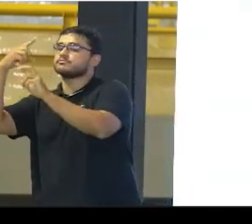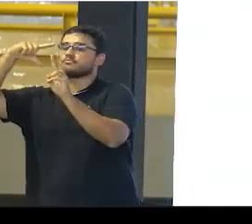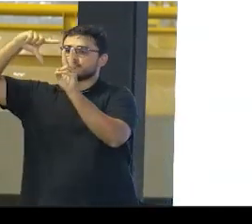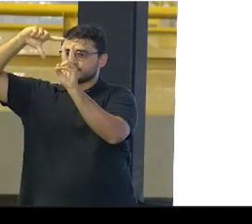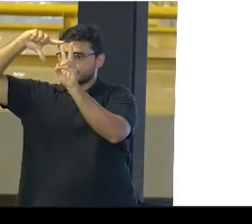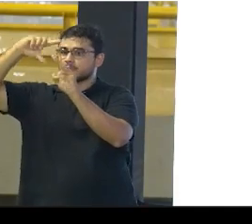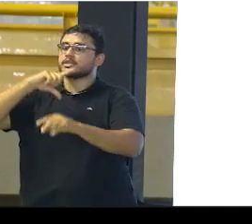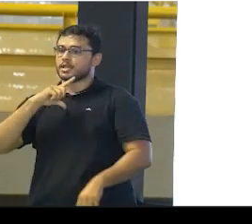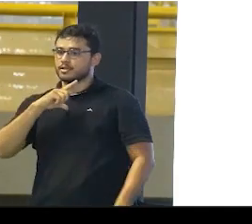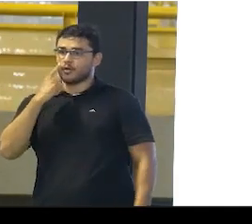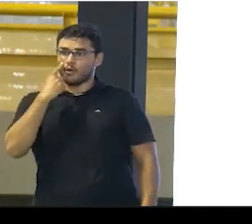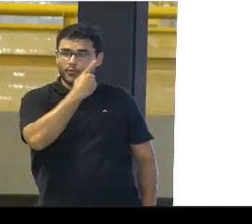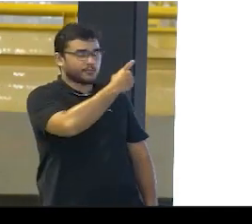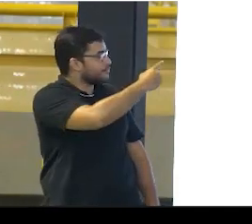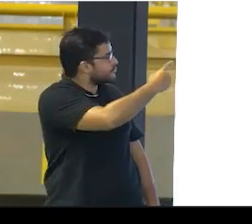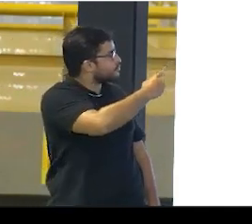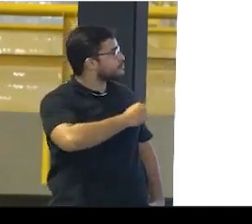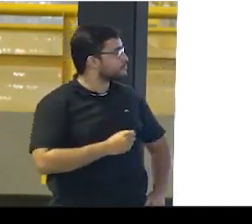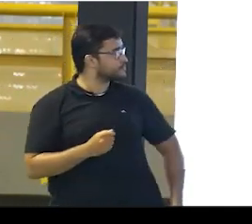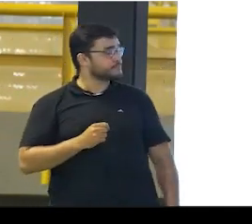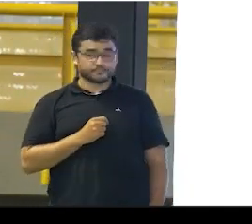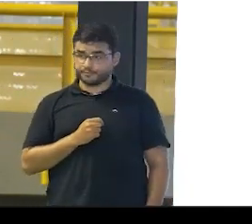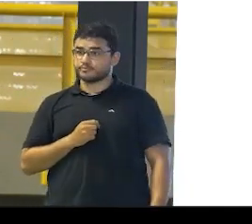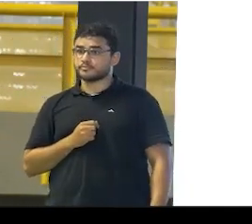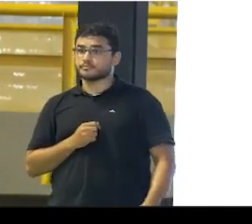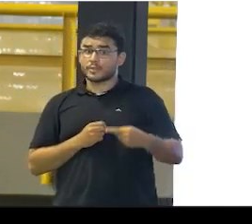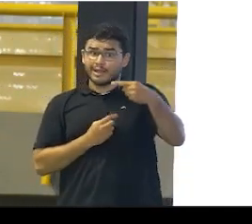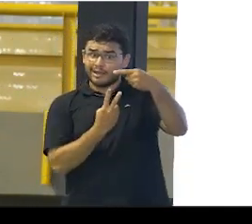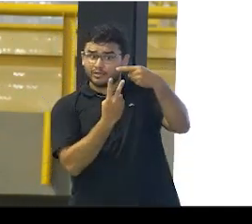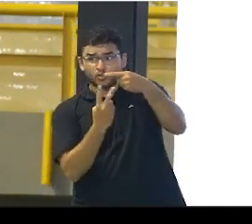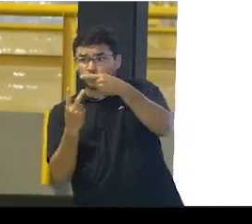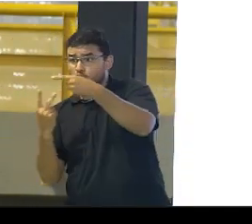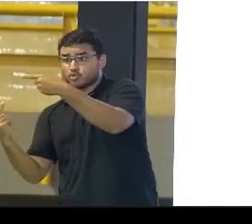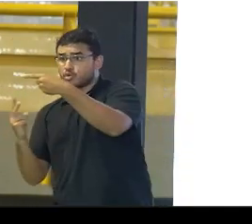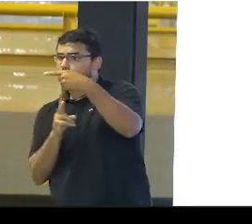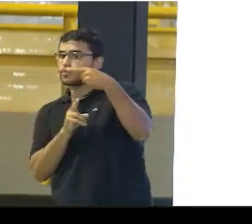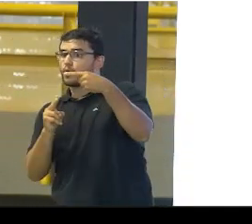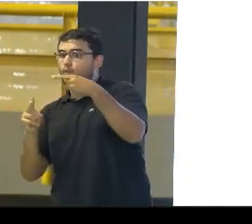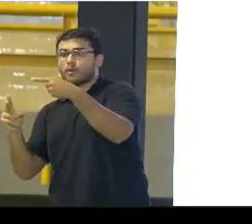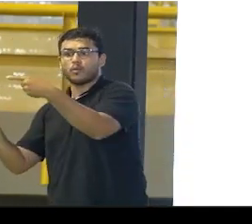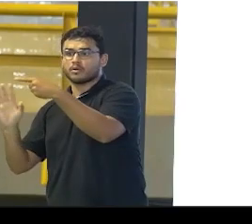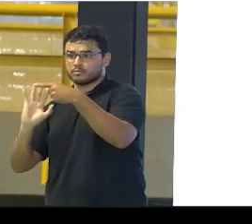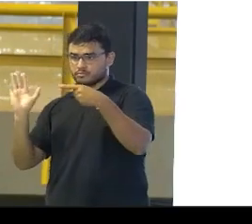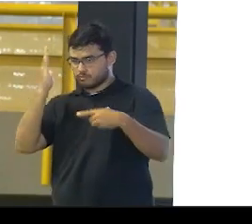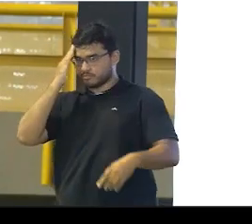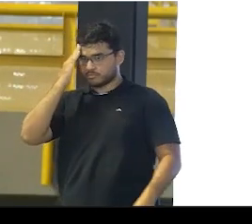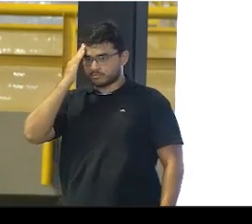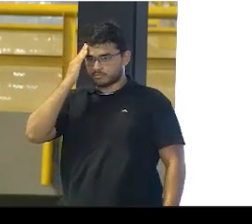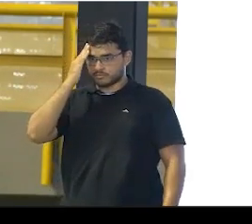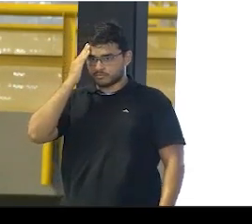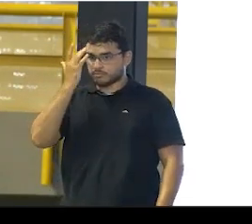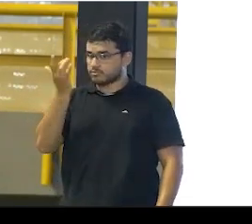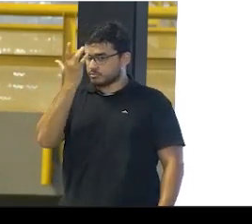6. Tudo bem? Só que nós vamos fazer uma jogada bem interessante. Quanto foi o perímetro que ele